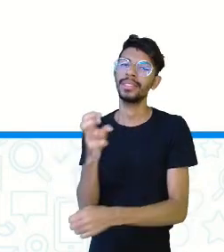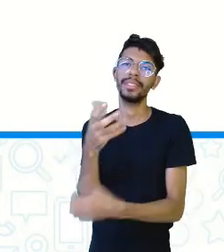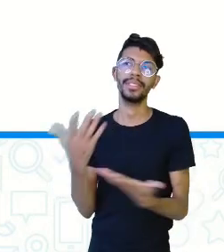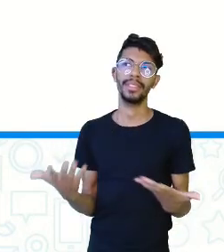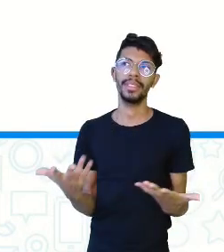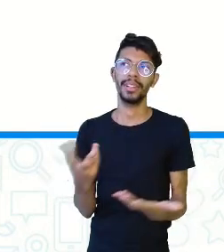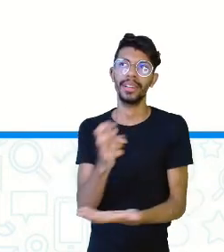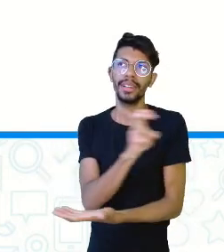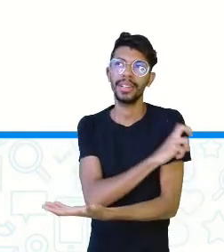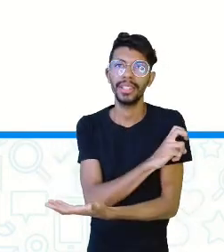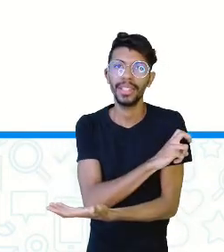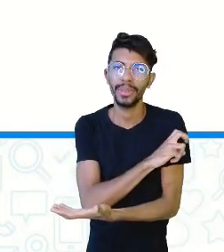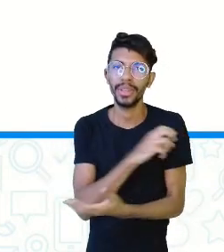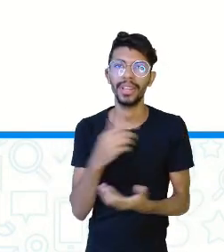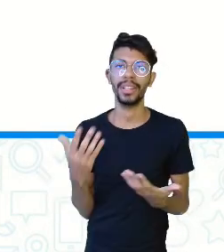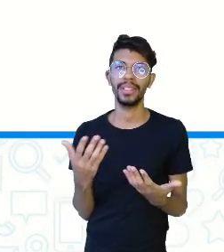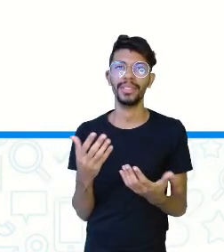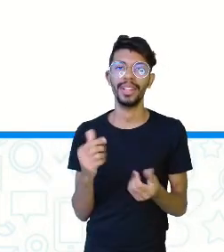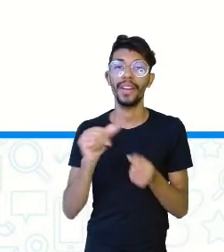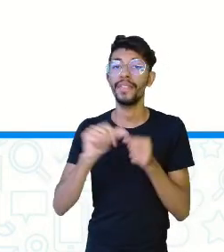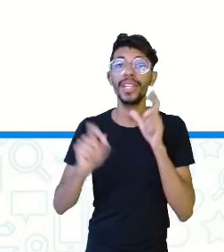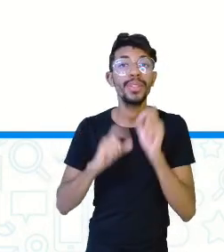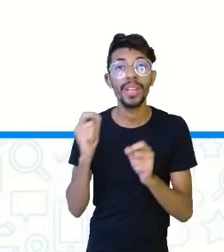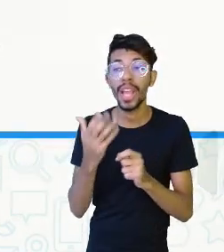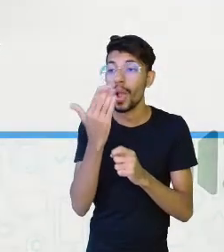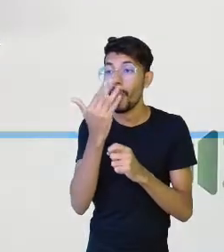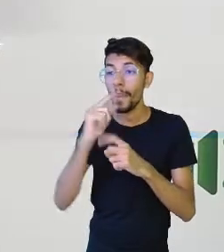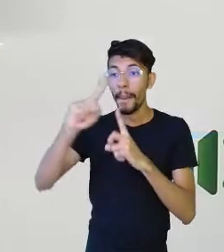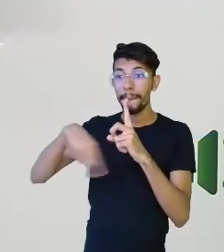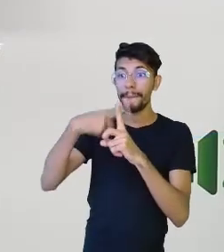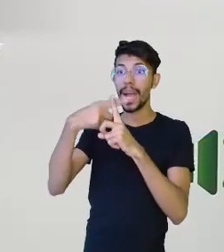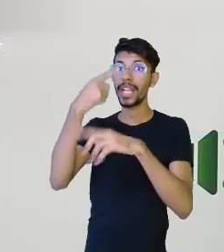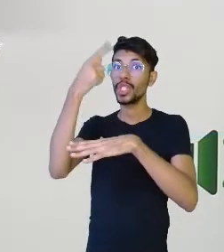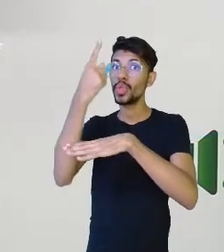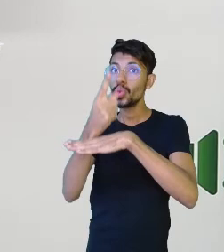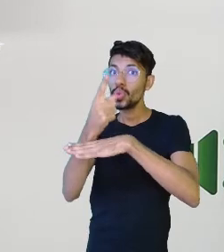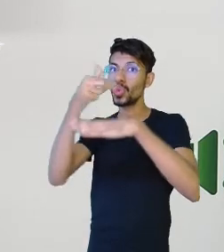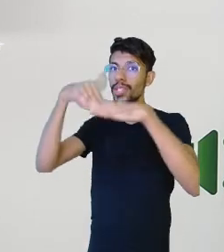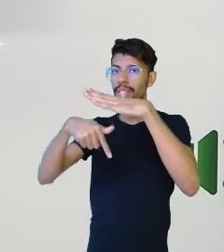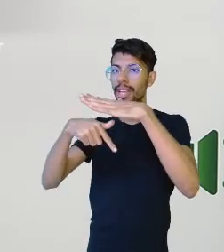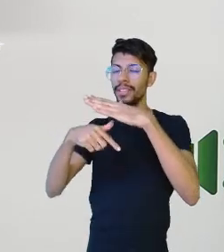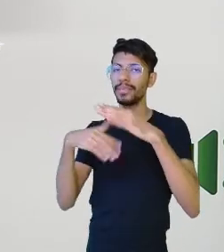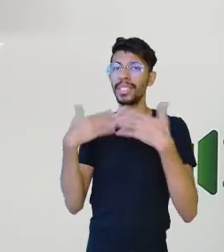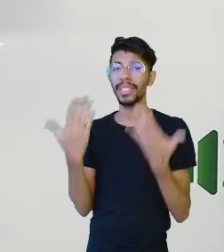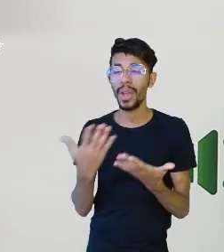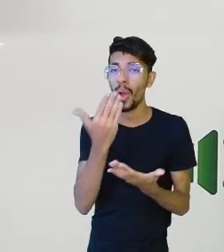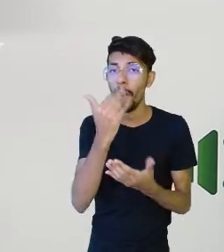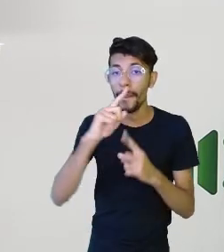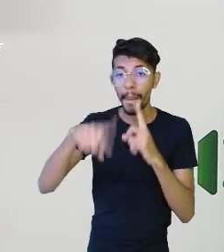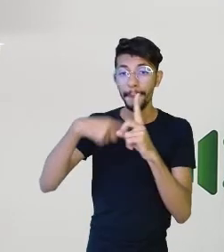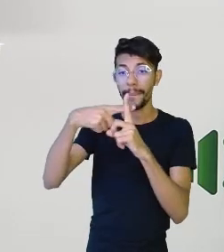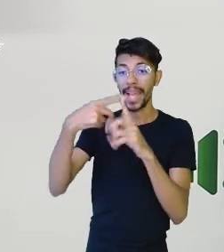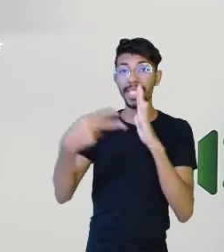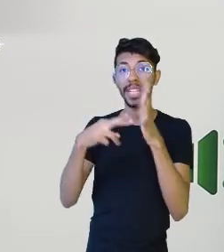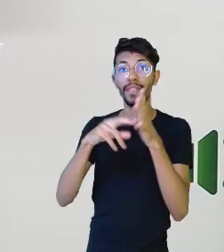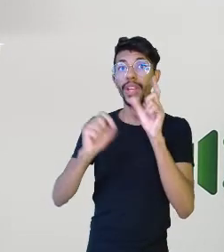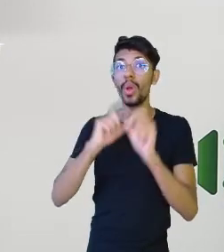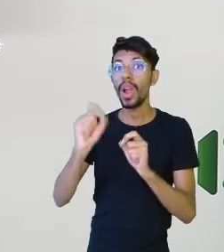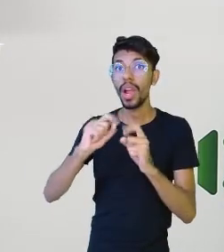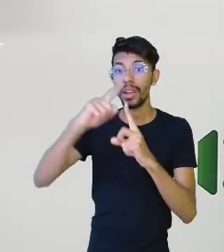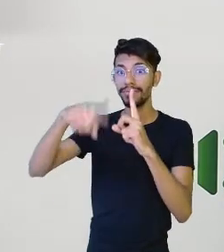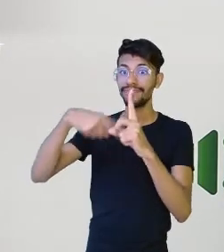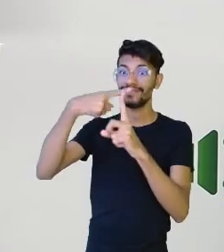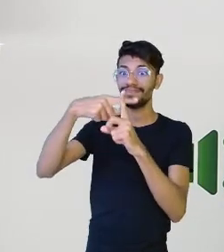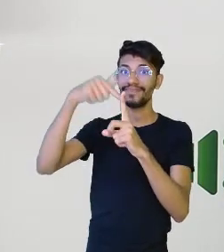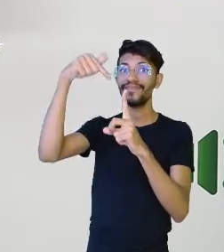ela comeu mais 1/7. Se ela comeu mais, então eu vou adicionar a quantidade